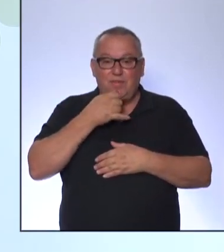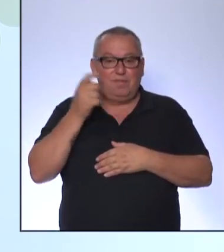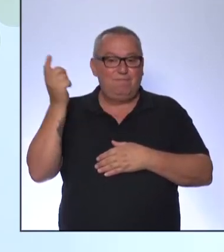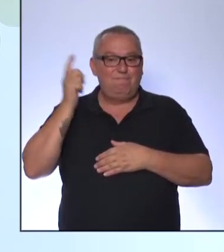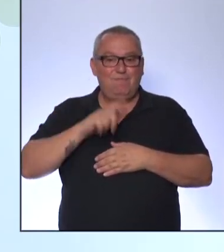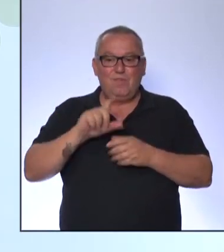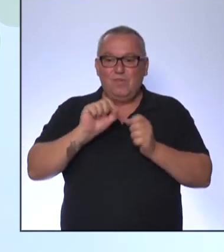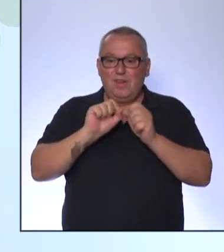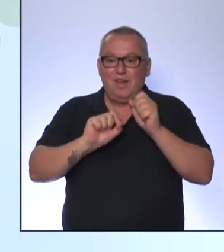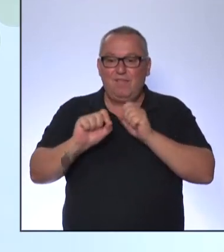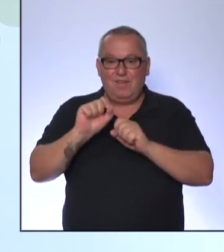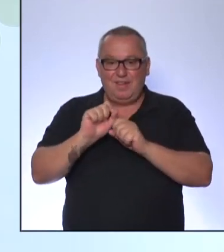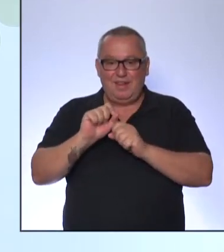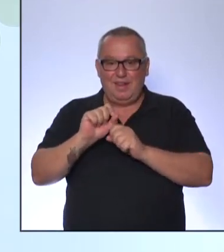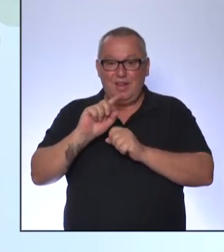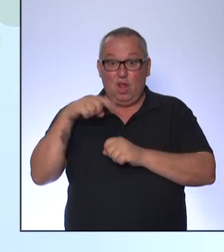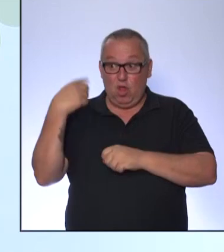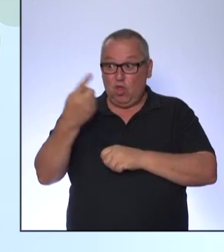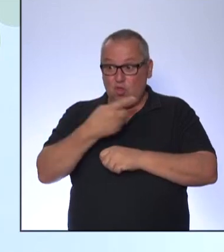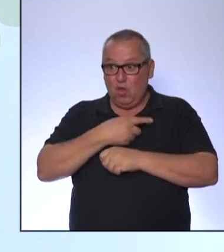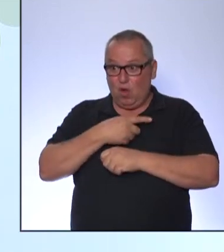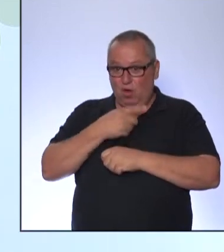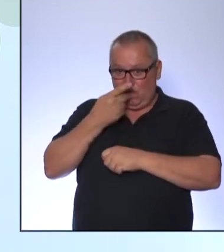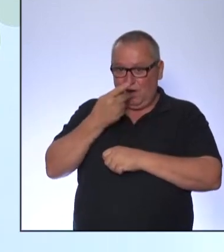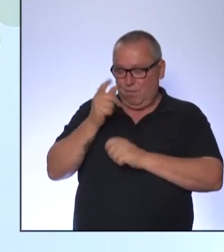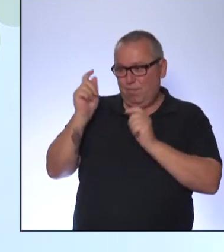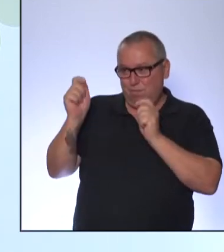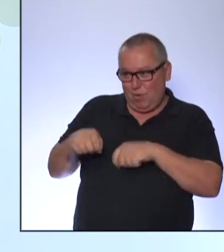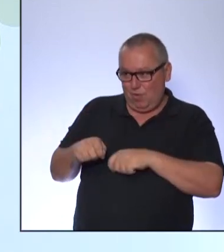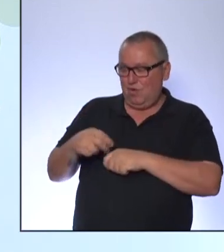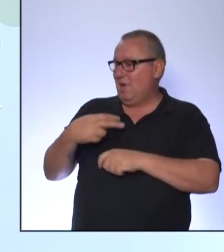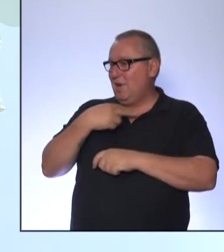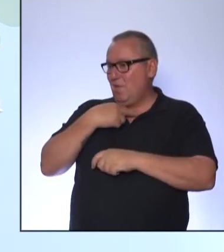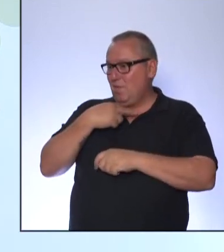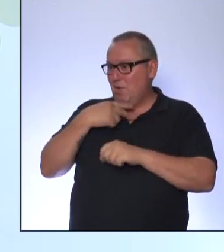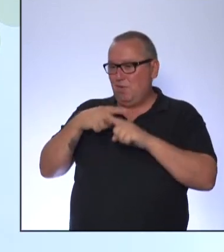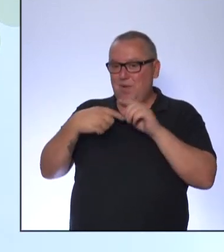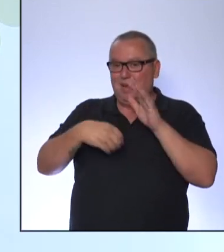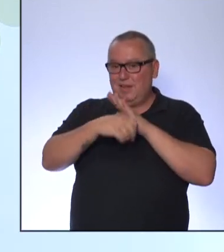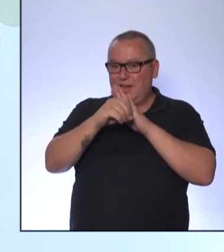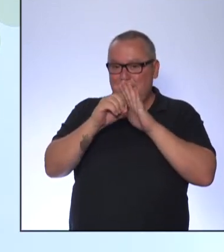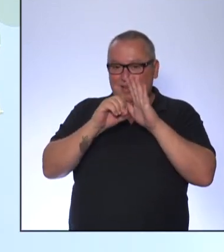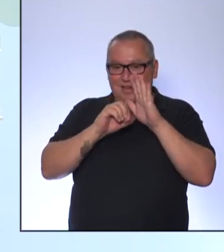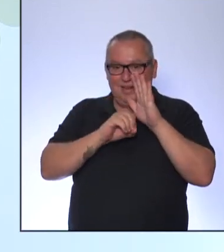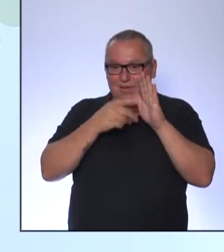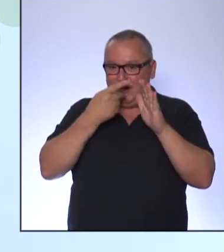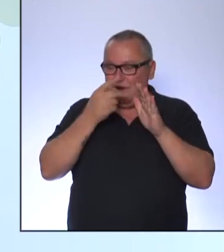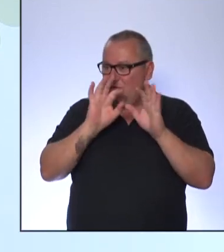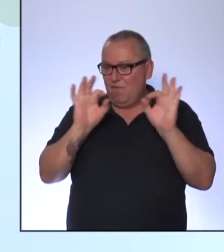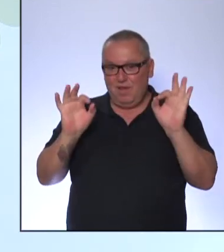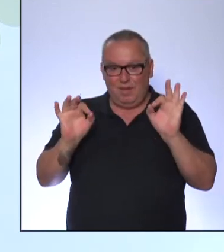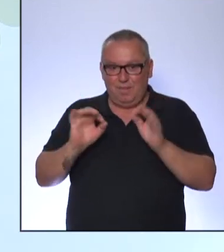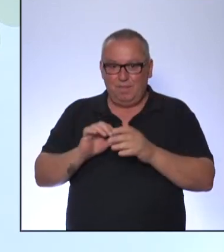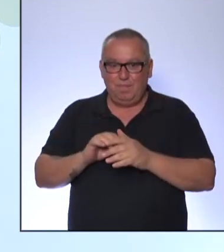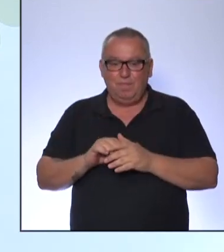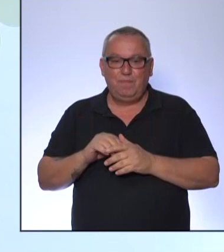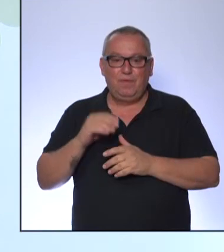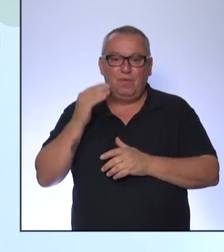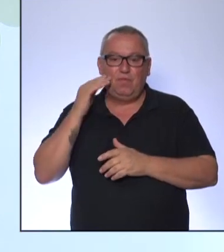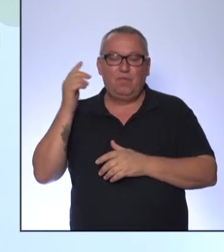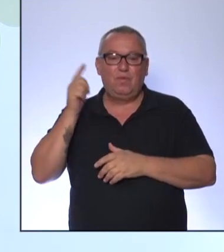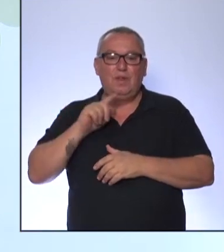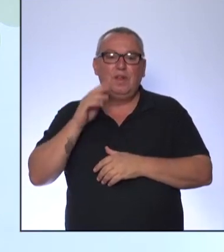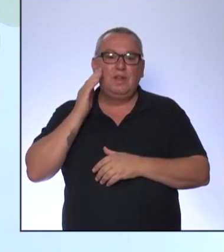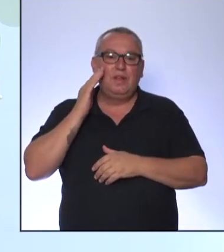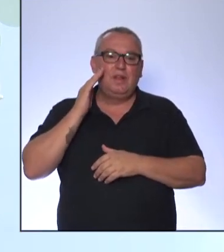Nós temos a capacidade de dizer o que pode e o que não pode entrar aí nessa célula, certo? Então, a gente entendeu que essa membrana ela